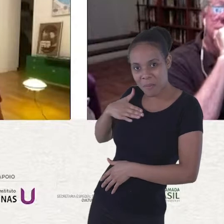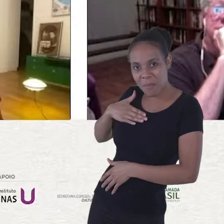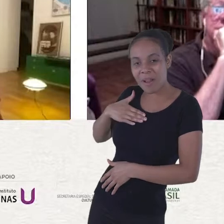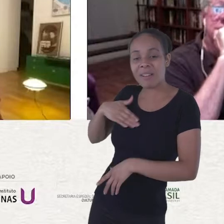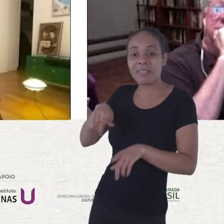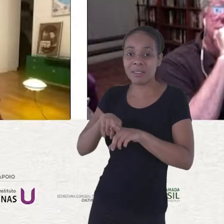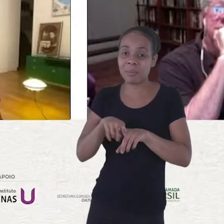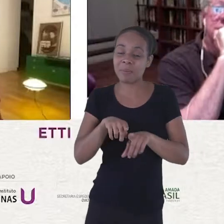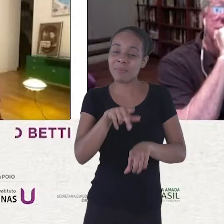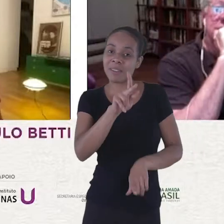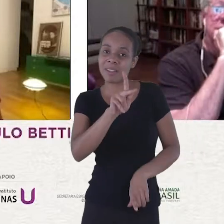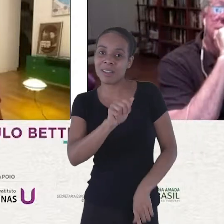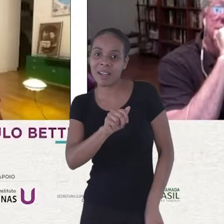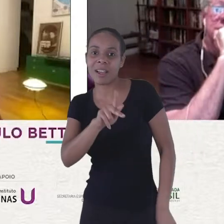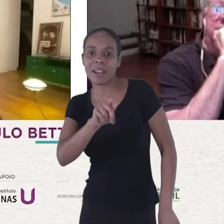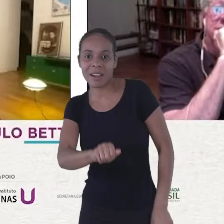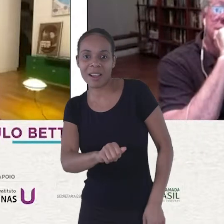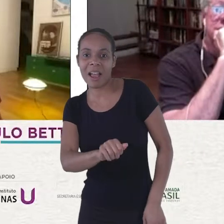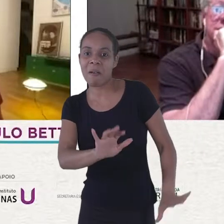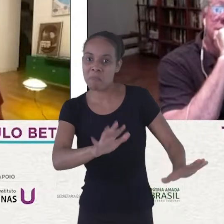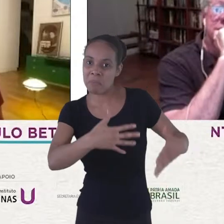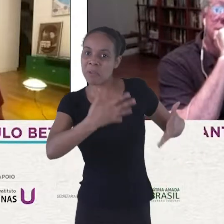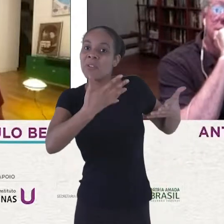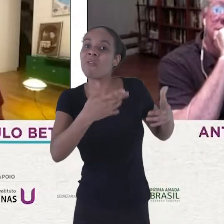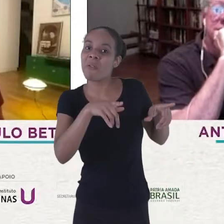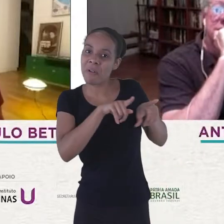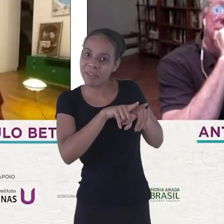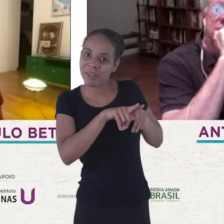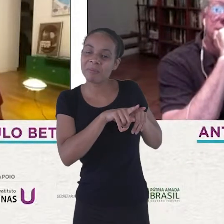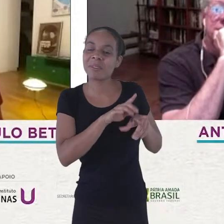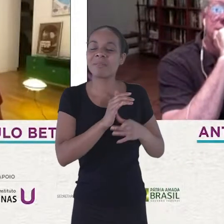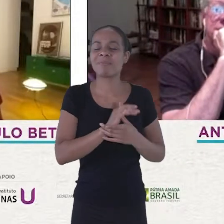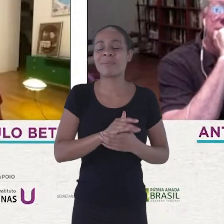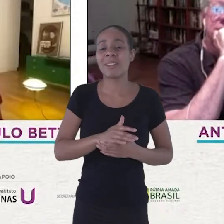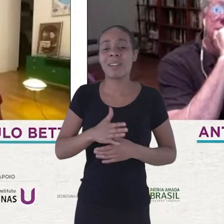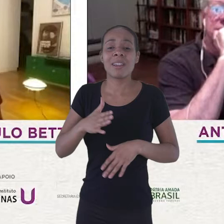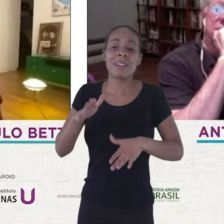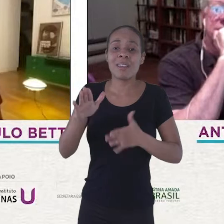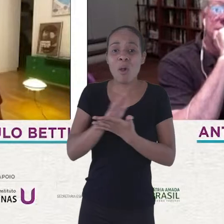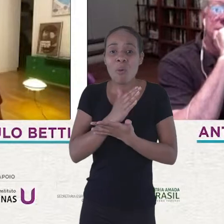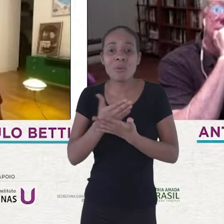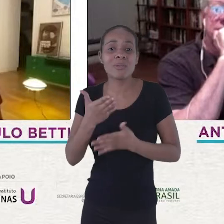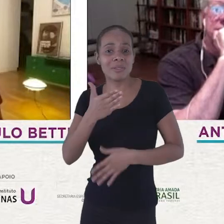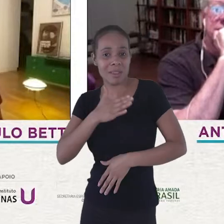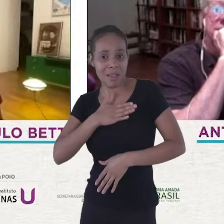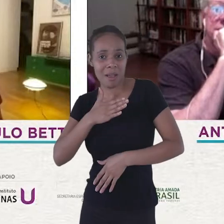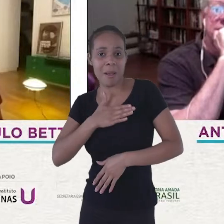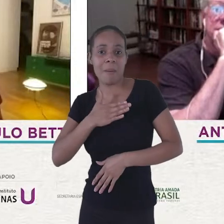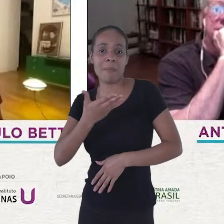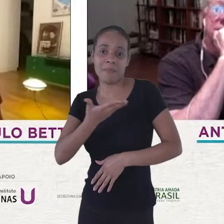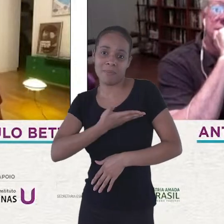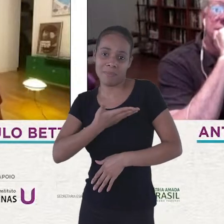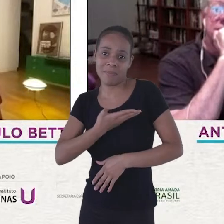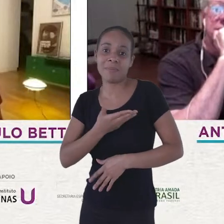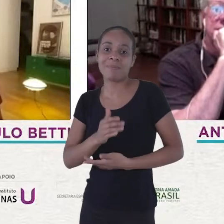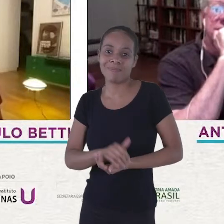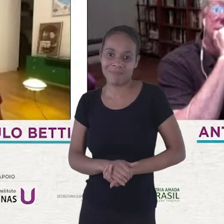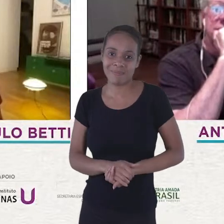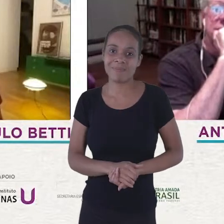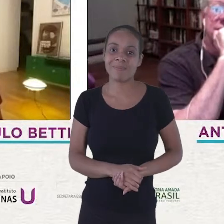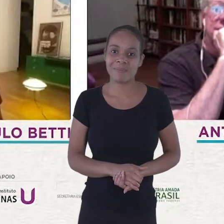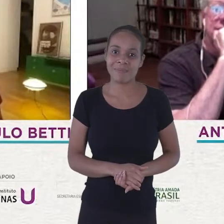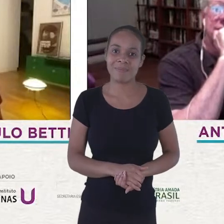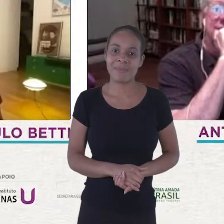eu dediquei o livro, e vou te falar, com toda sinceridade, me